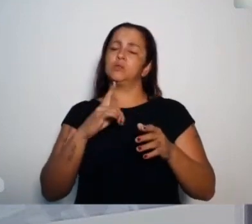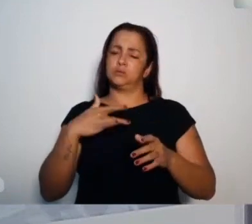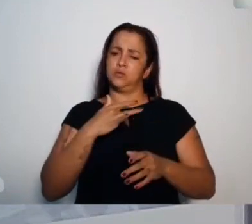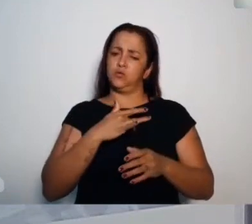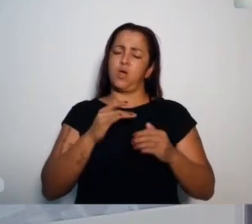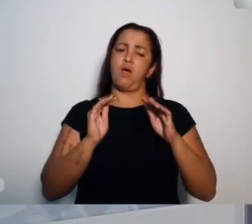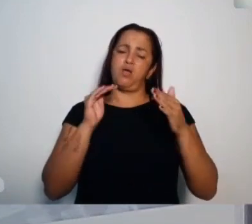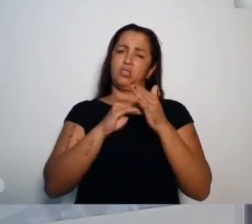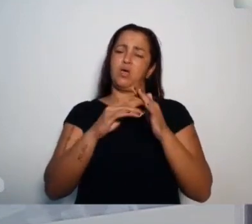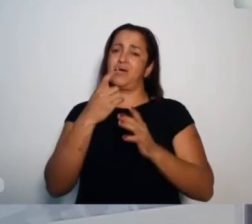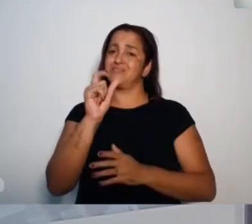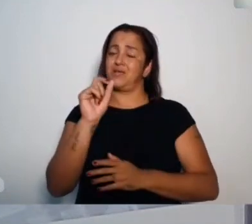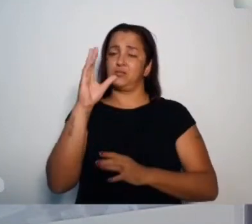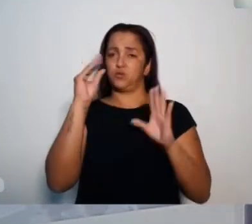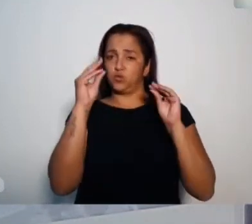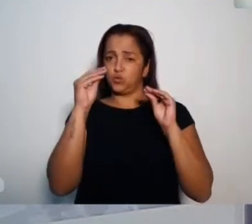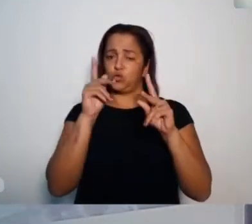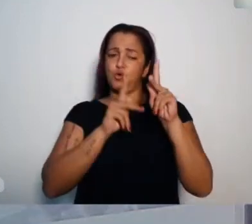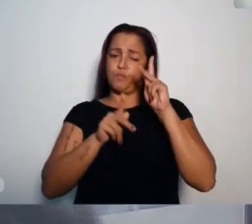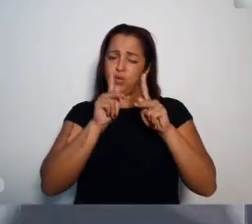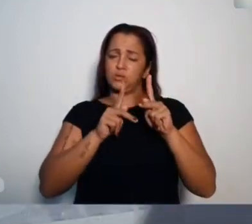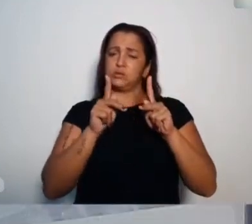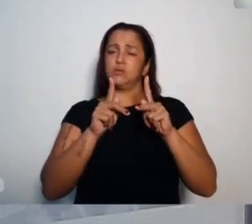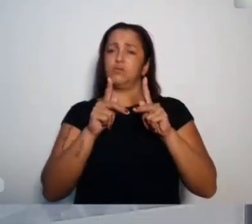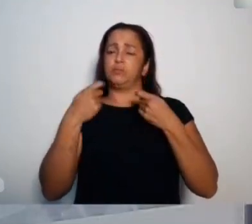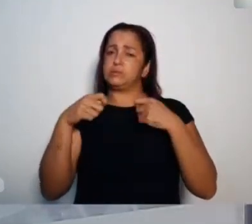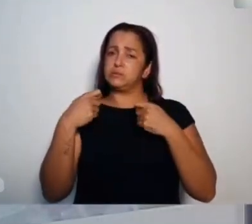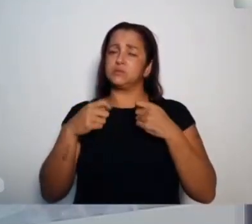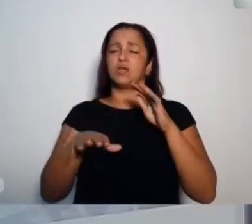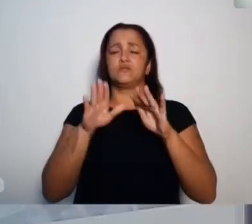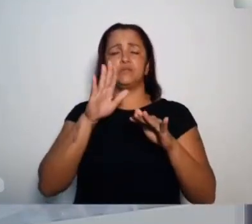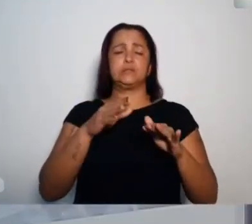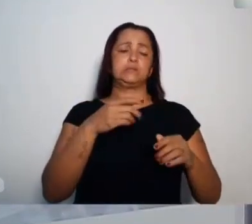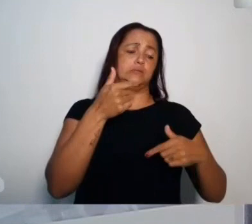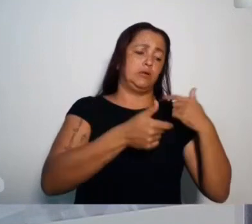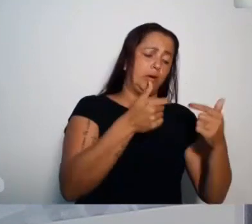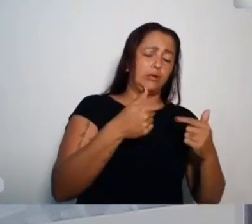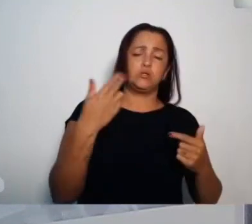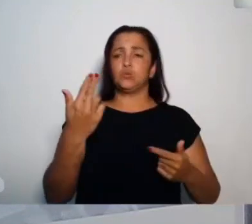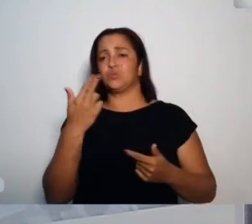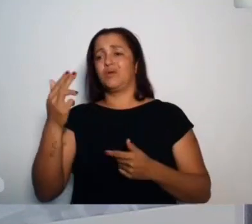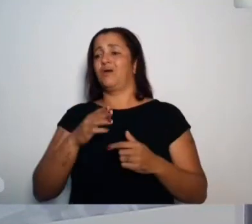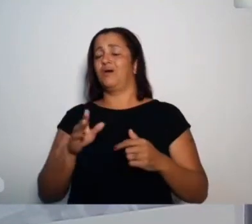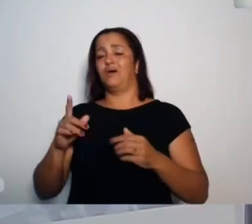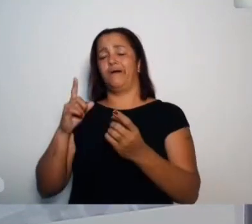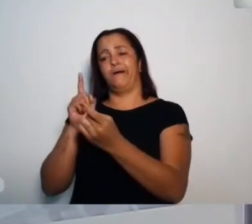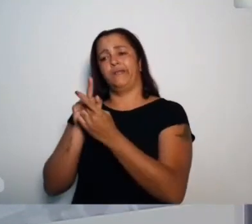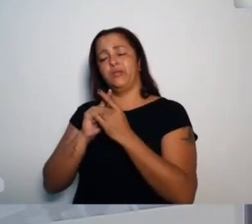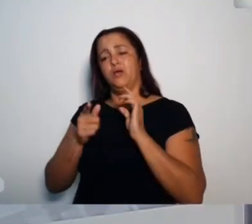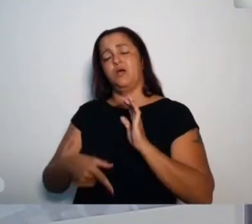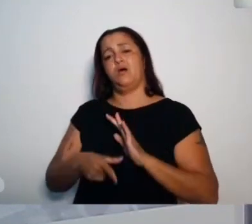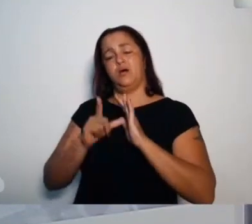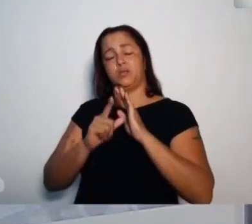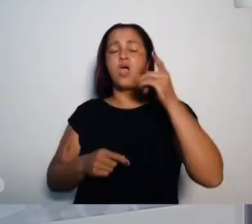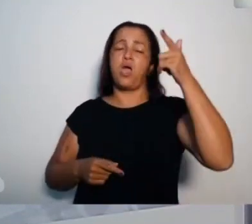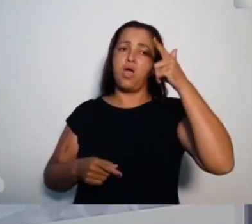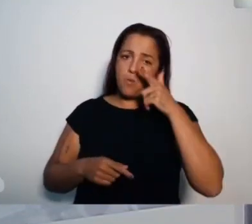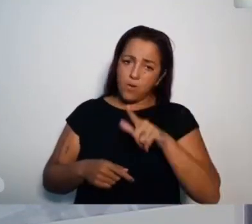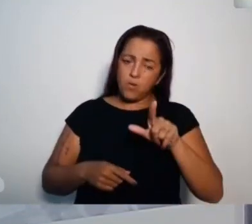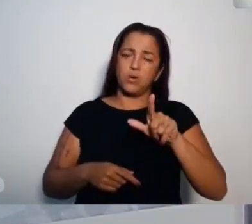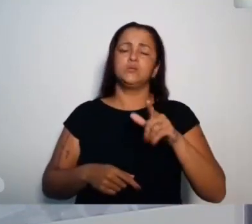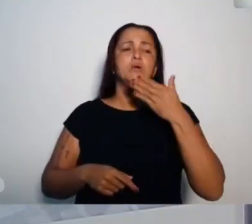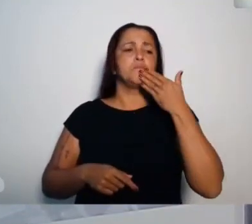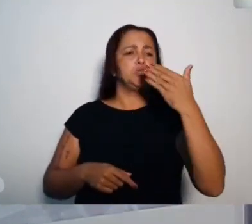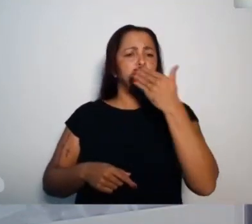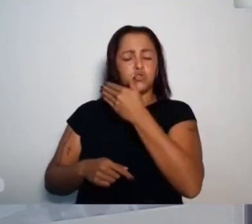atender a população que mais precisa, que muitas vezes está no trabalho e não tem condições de ser atendida. Isso é uma conquista, são pedidos de todos